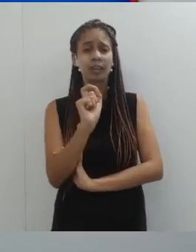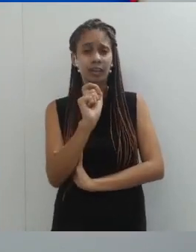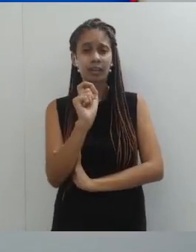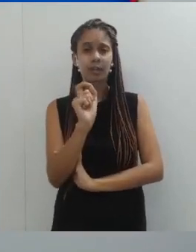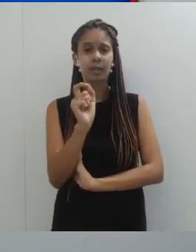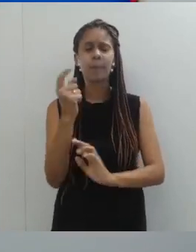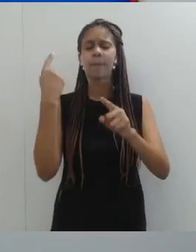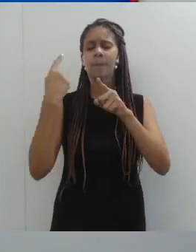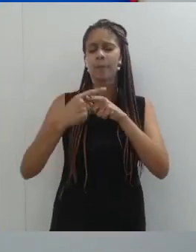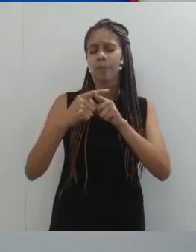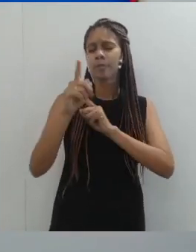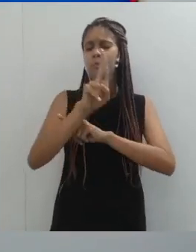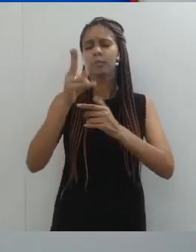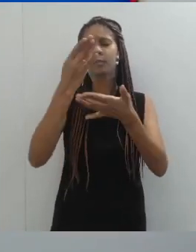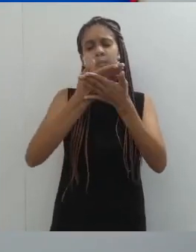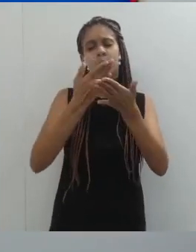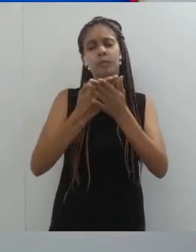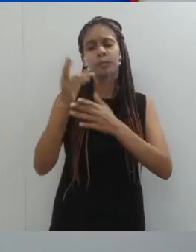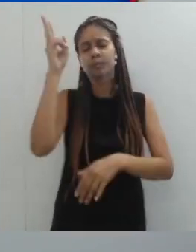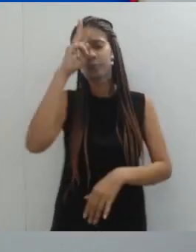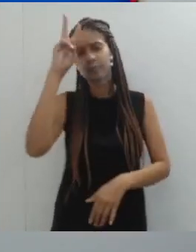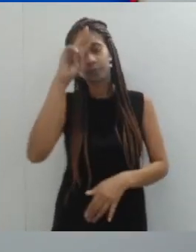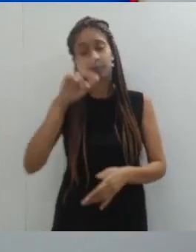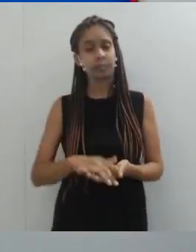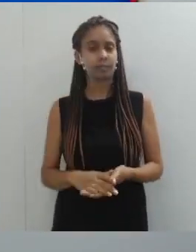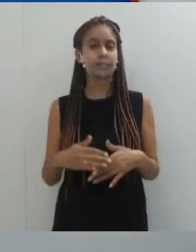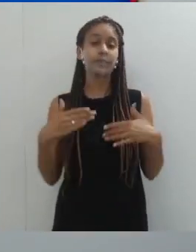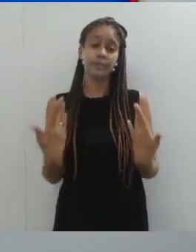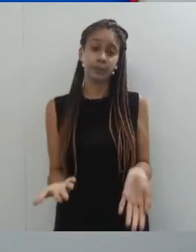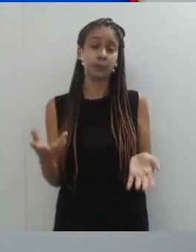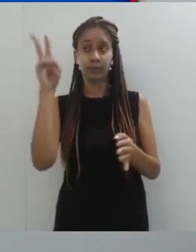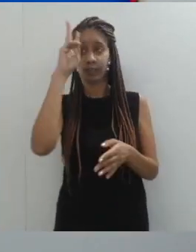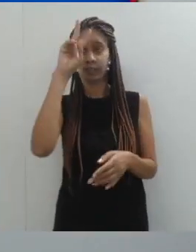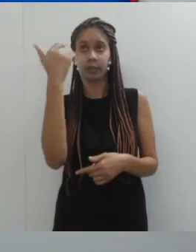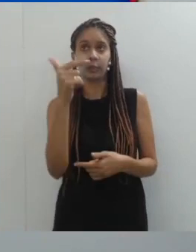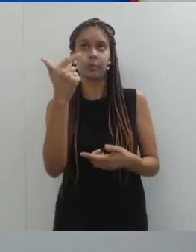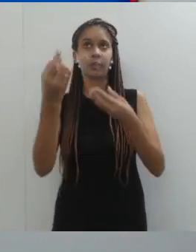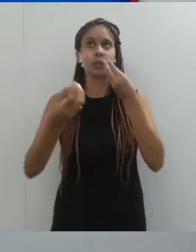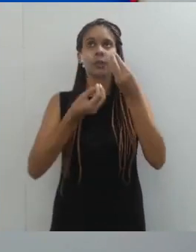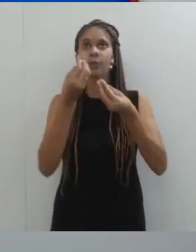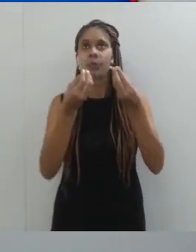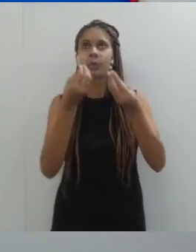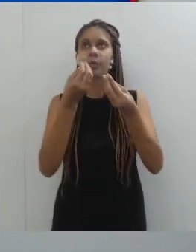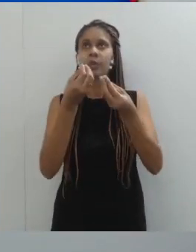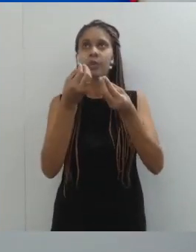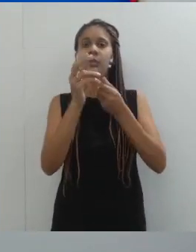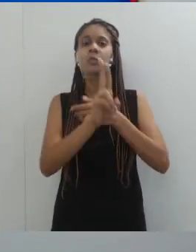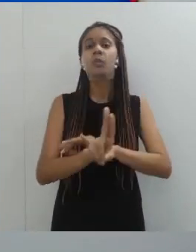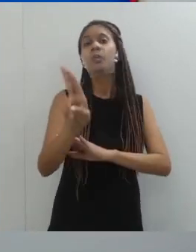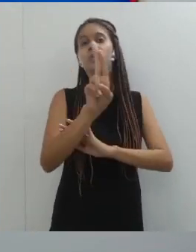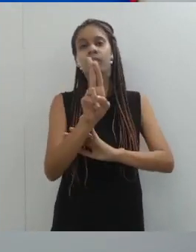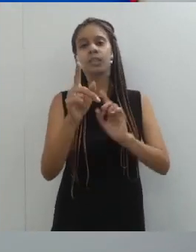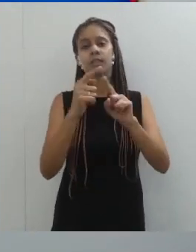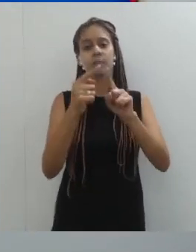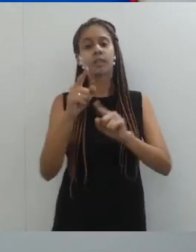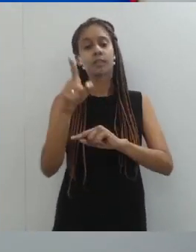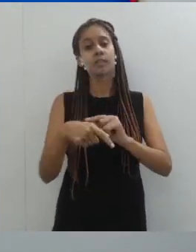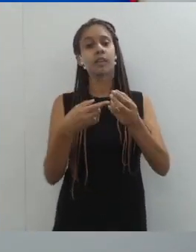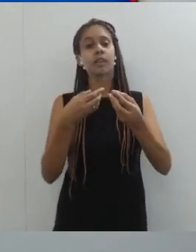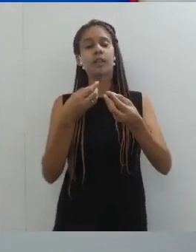história? Bem, história não tem uma praticidade. História é uma forma